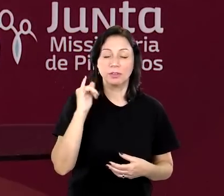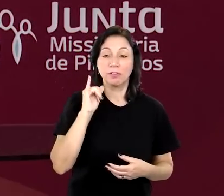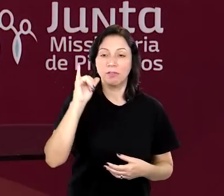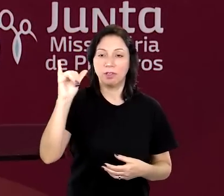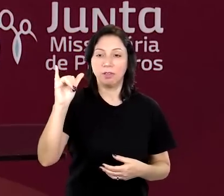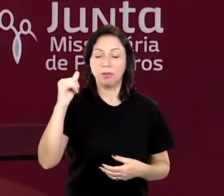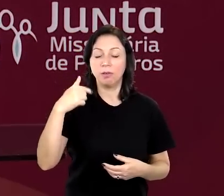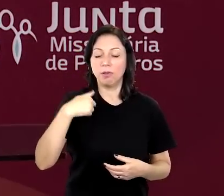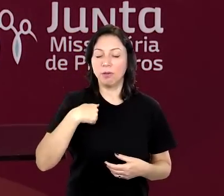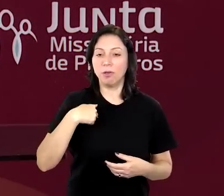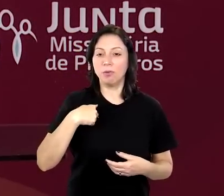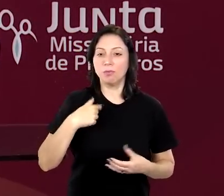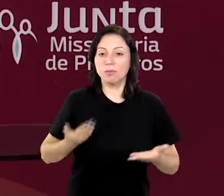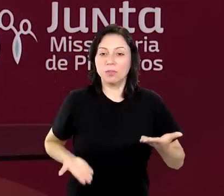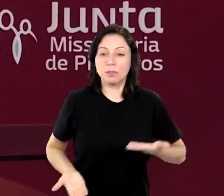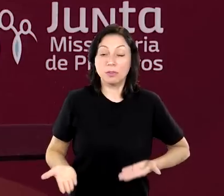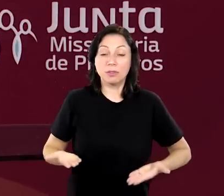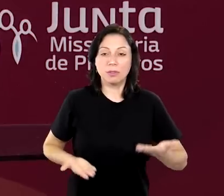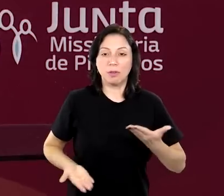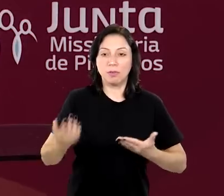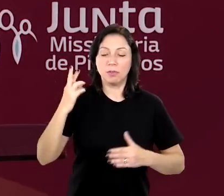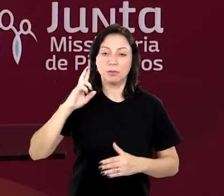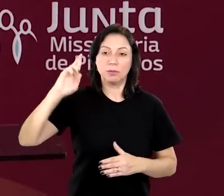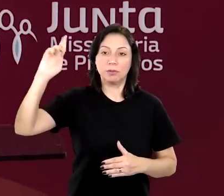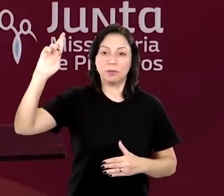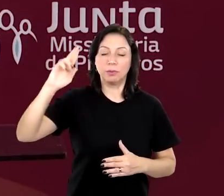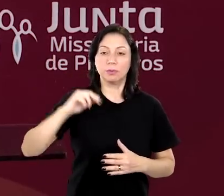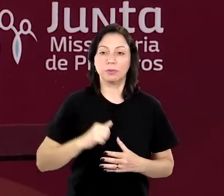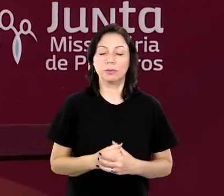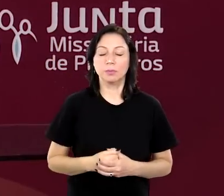serva do Senhor.